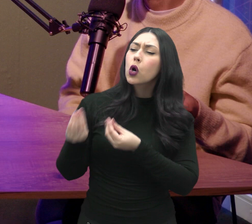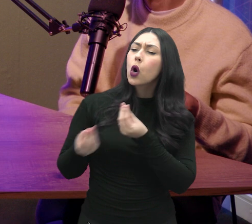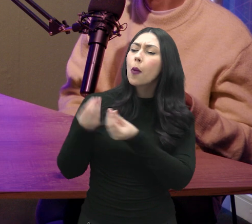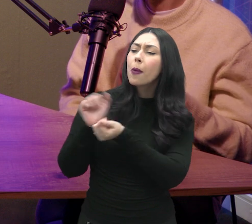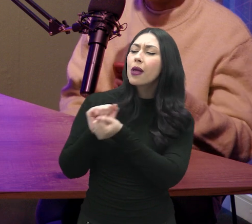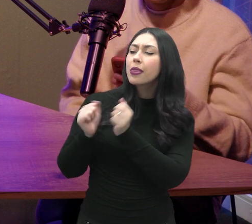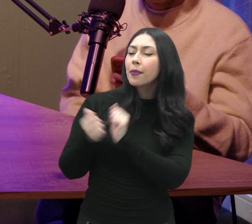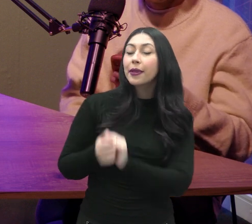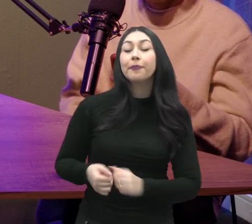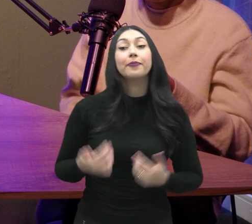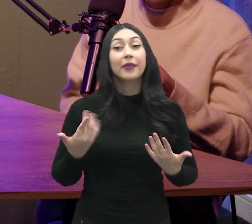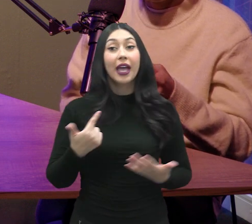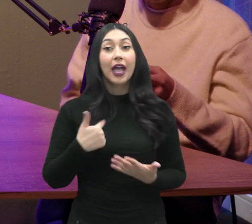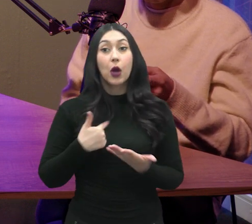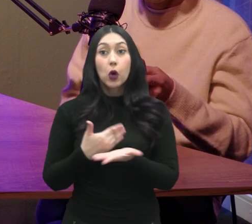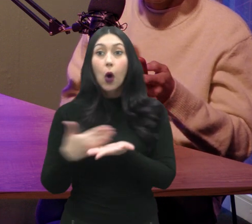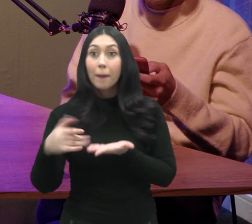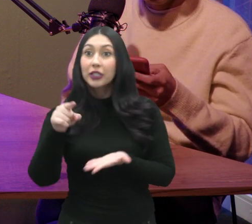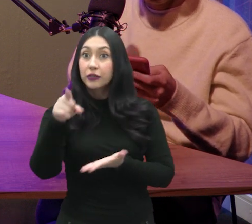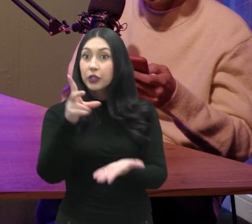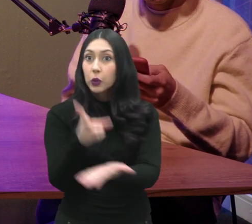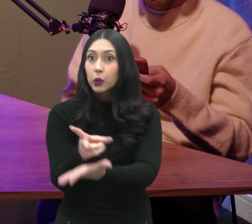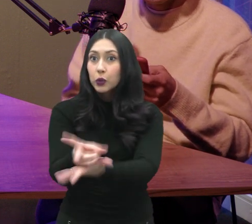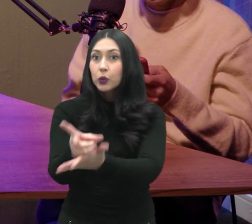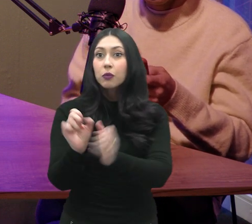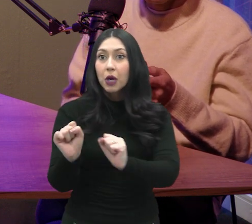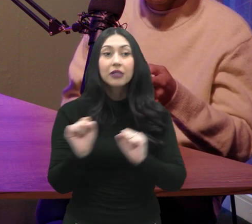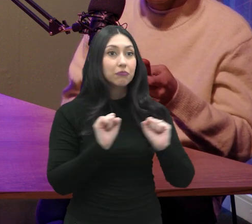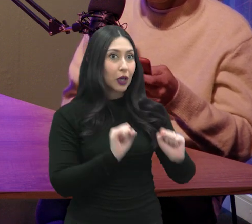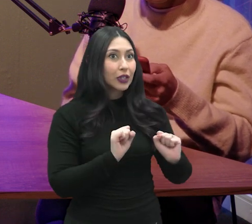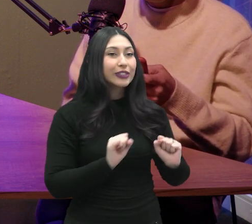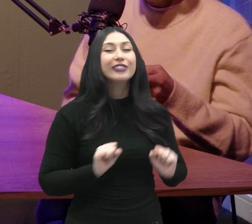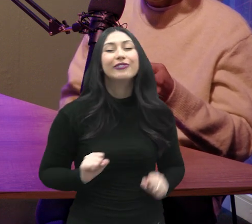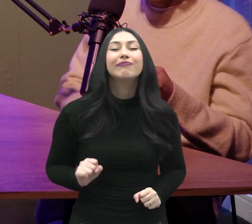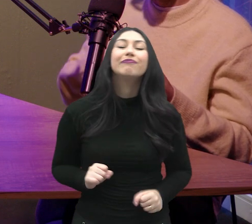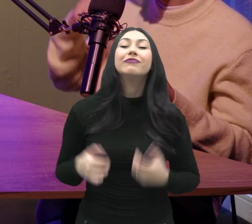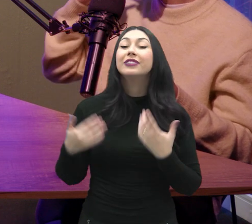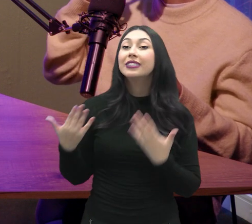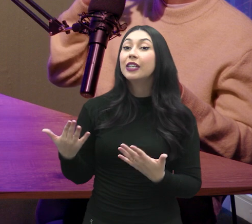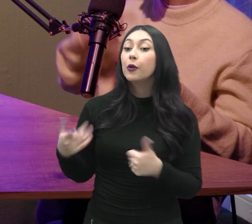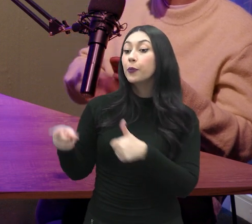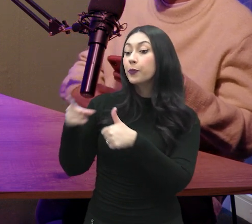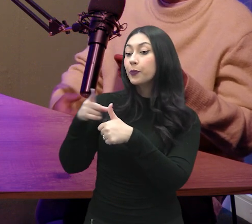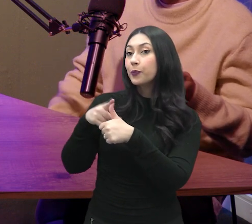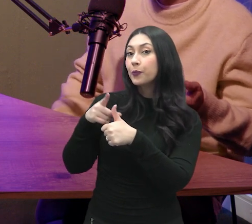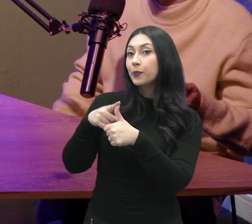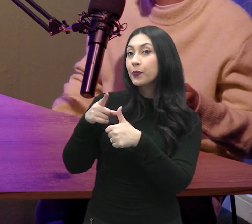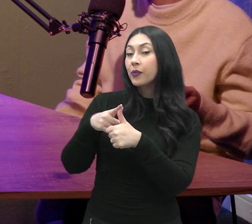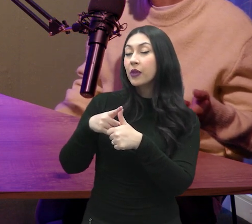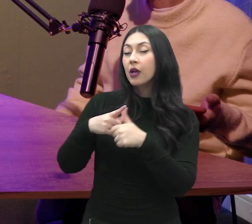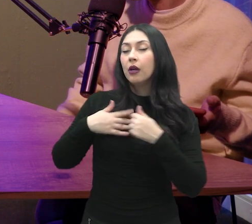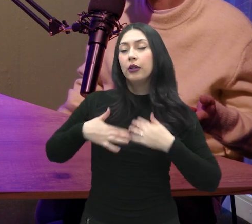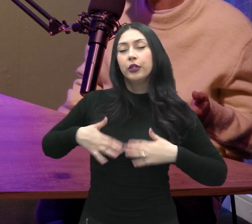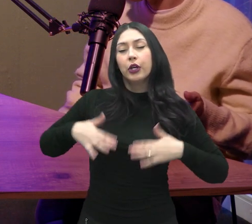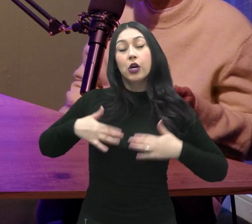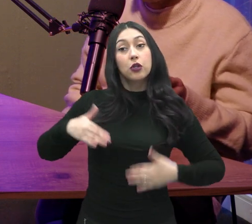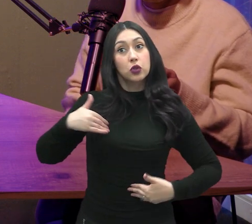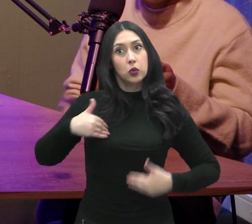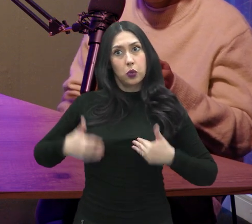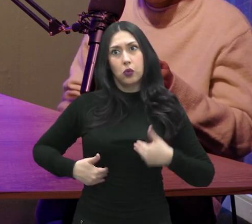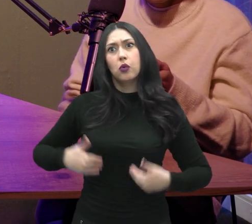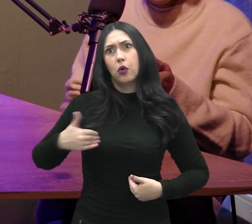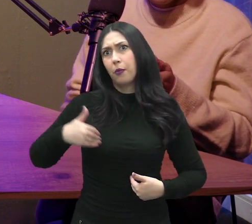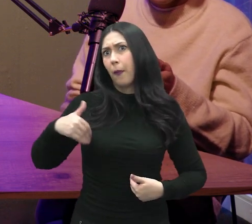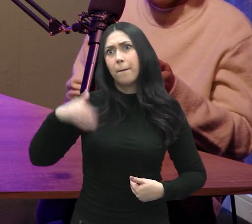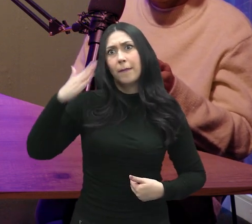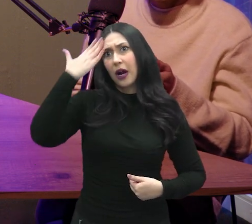você pode se adaptar de alguma forma, né? Vamos lá, eu leio um pouquinho, você lê um pouquinho, pode ser? Pode ser. Vamos lá, vamos começar então pelo descanso físico, que é o mais clássico,